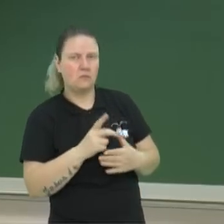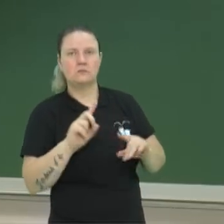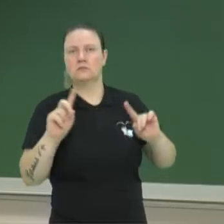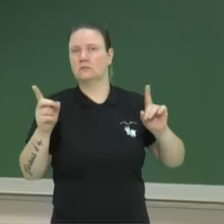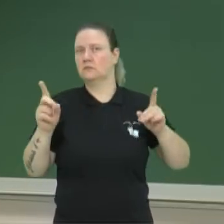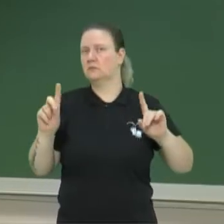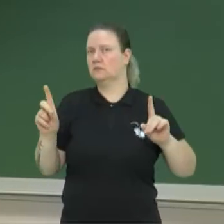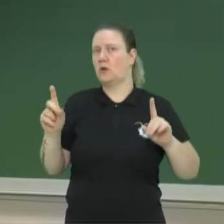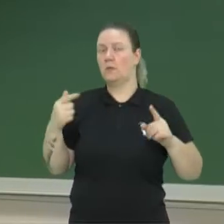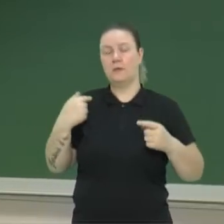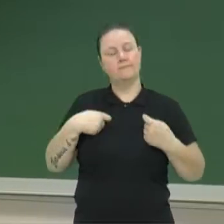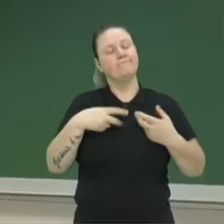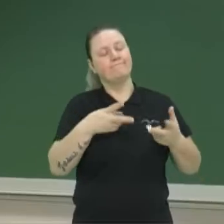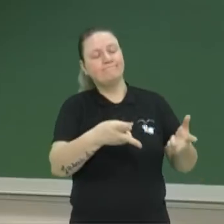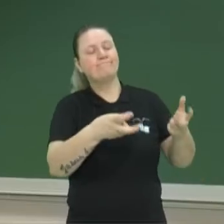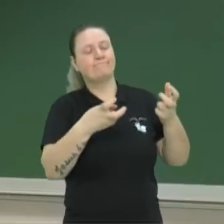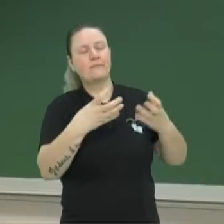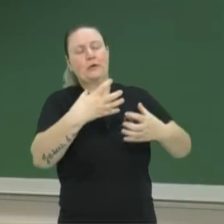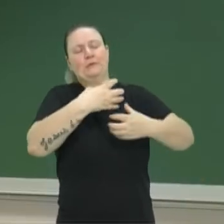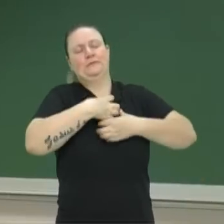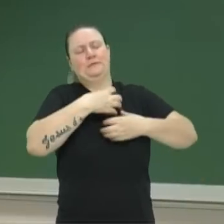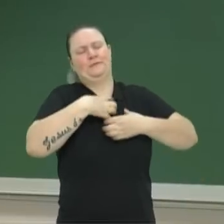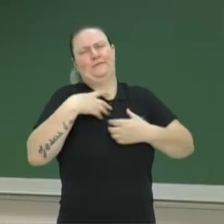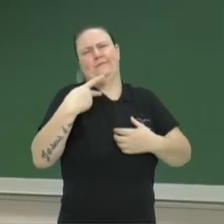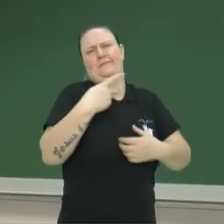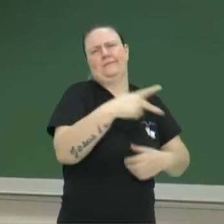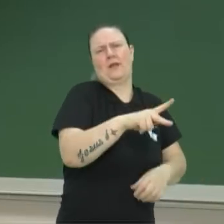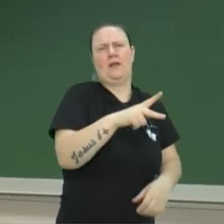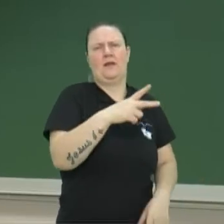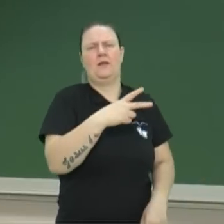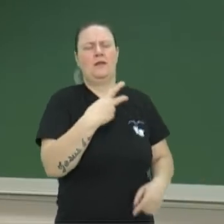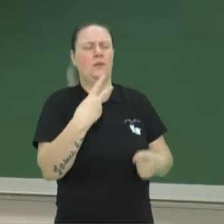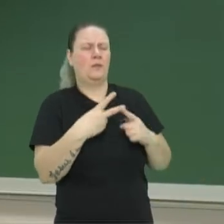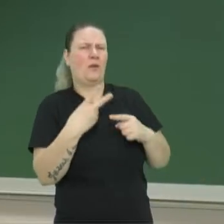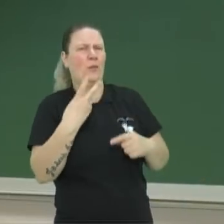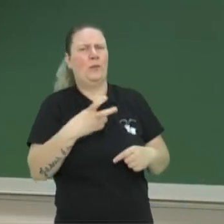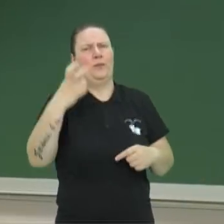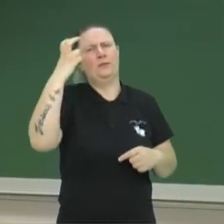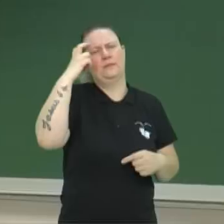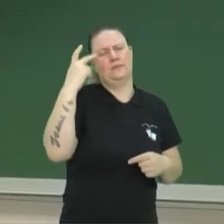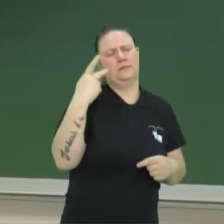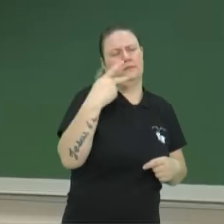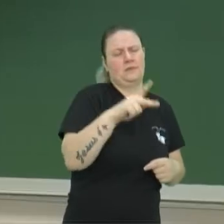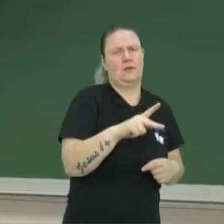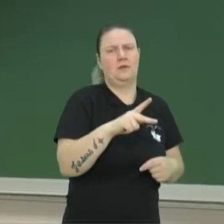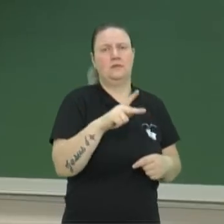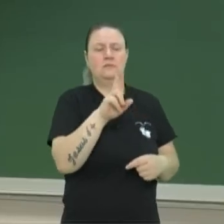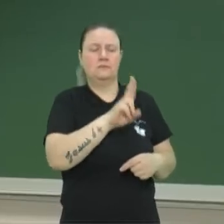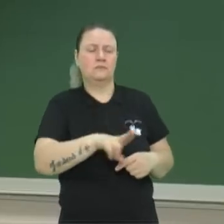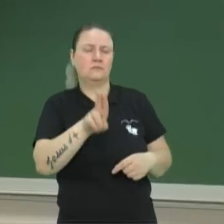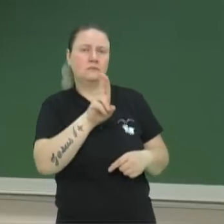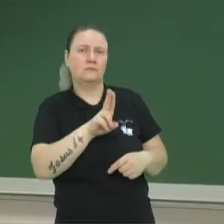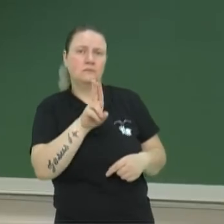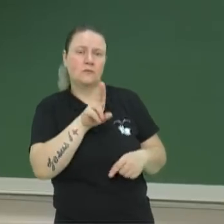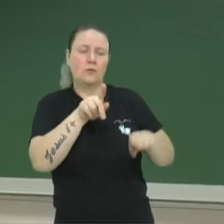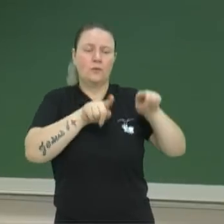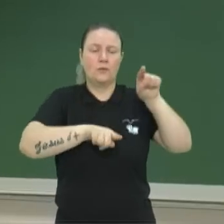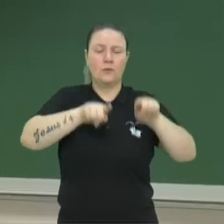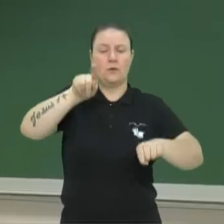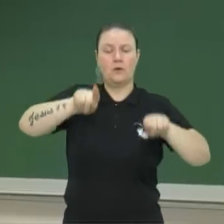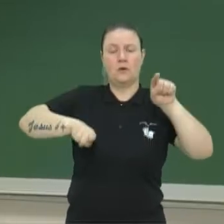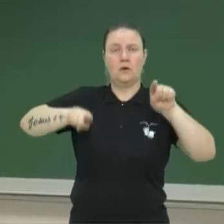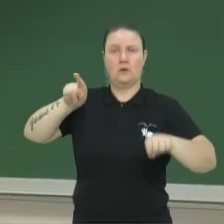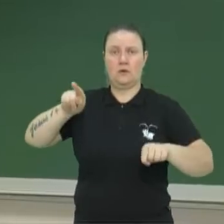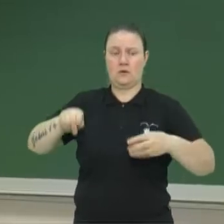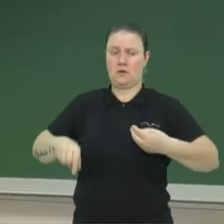devemos entender o que aquela pessoa, por que ela está utilizando aquela variedade linguística, né? Porque é do cotidiano